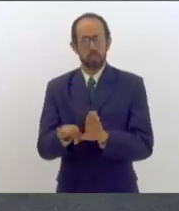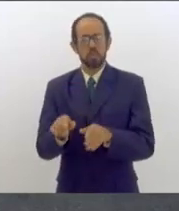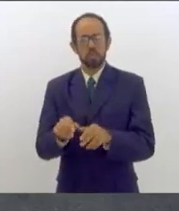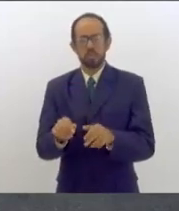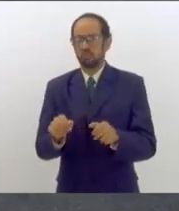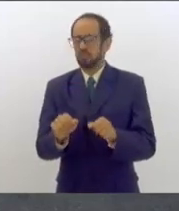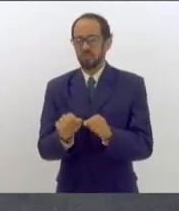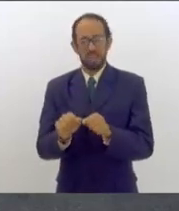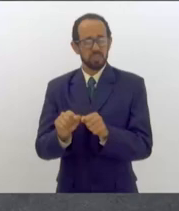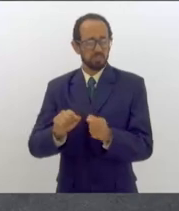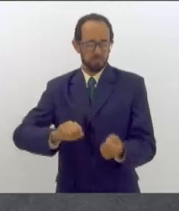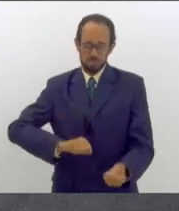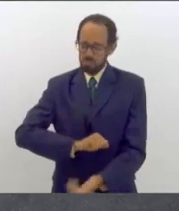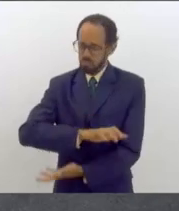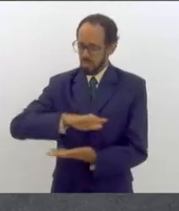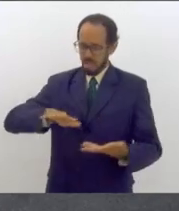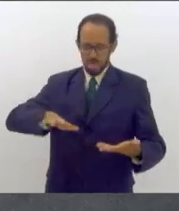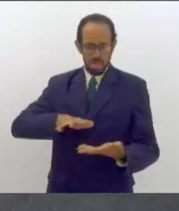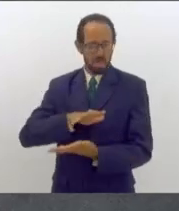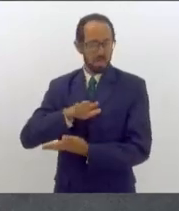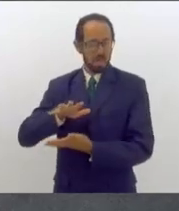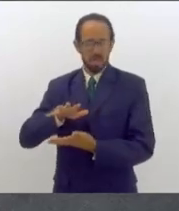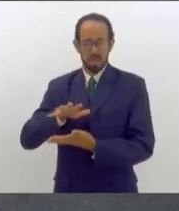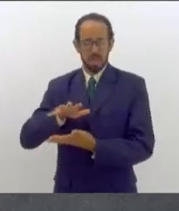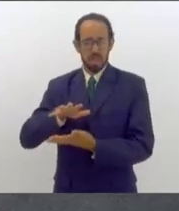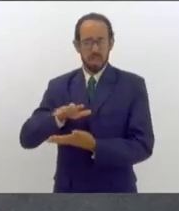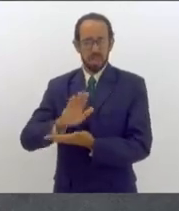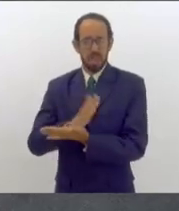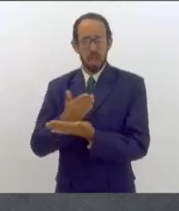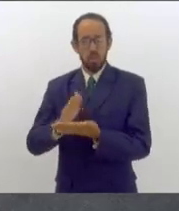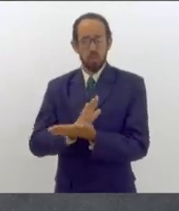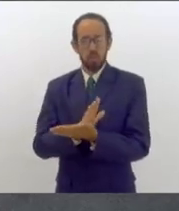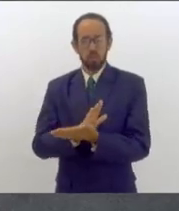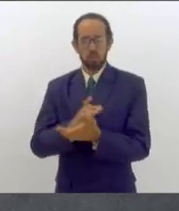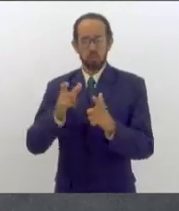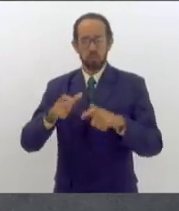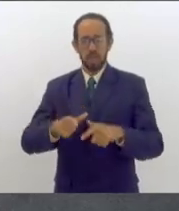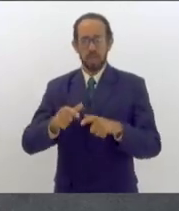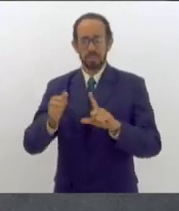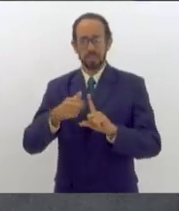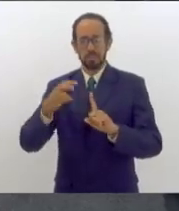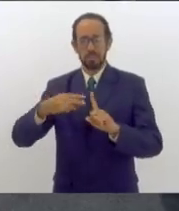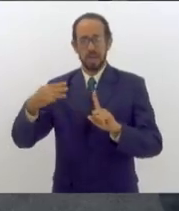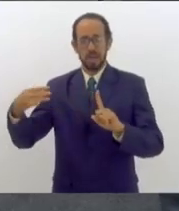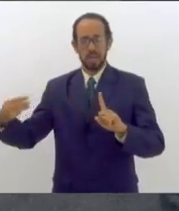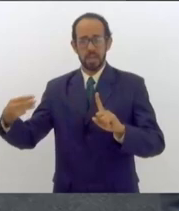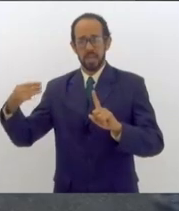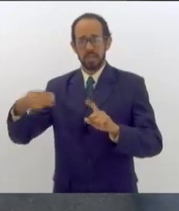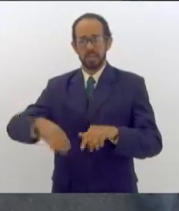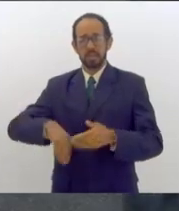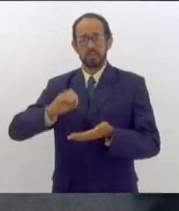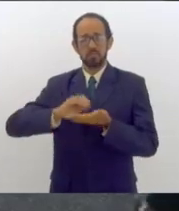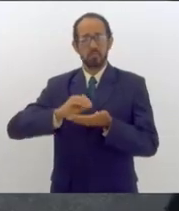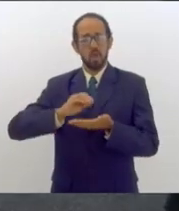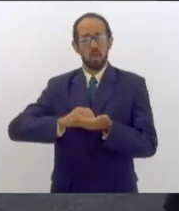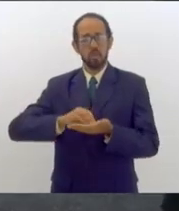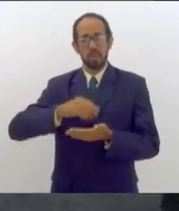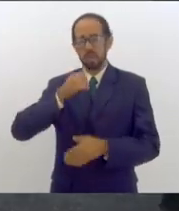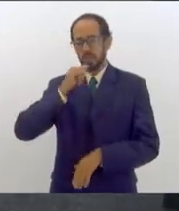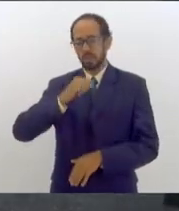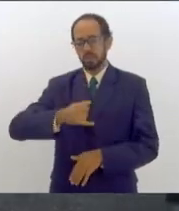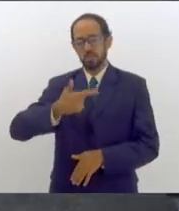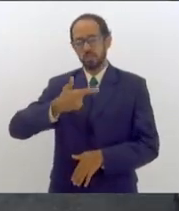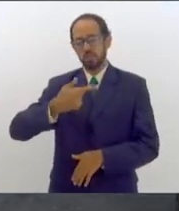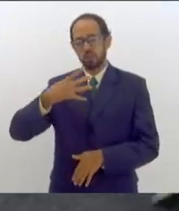para a senhora ter ideia tem partes da Maré que está há mais de 24 horas sem luz e sem água então